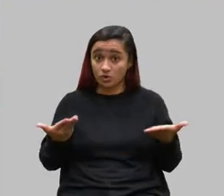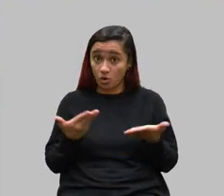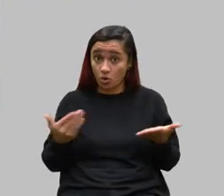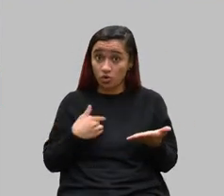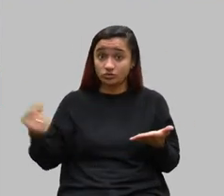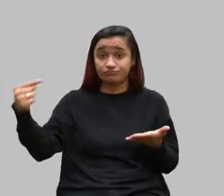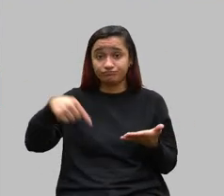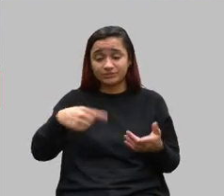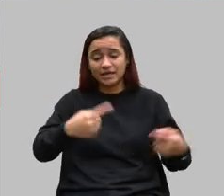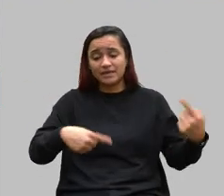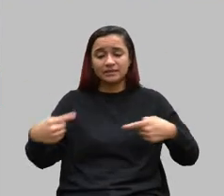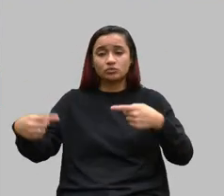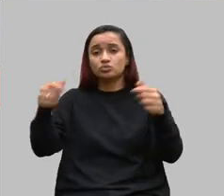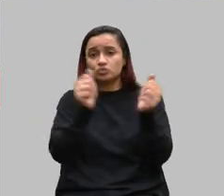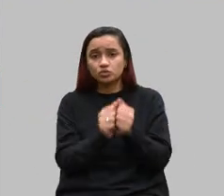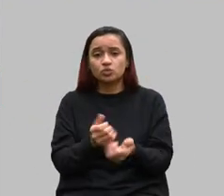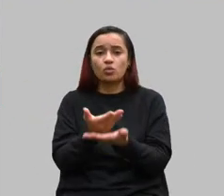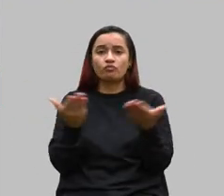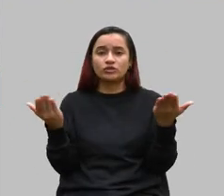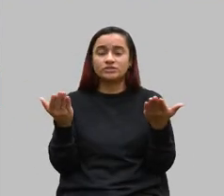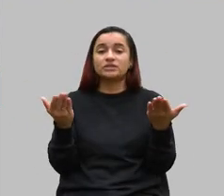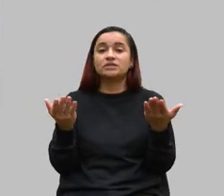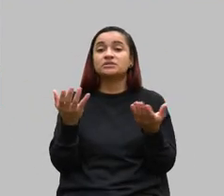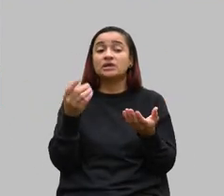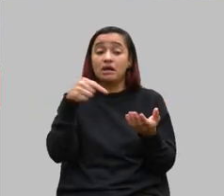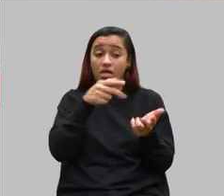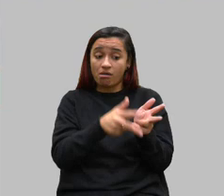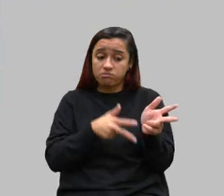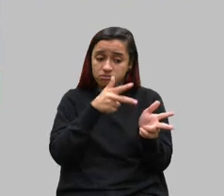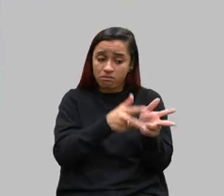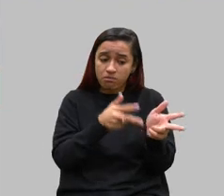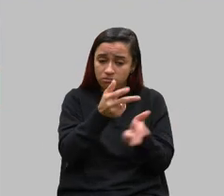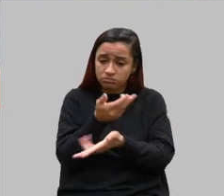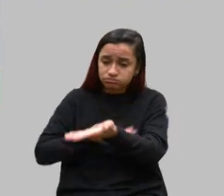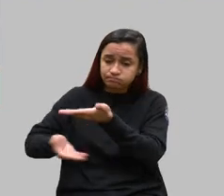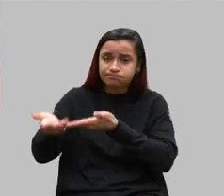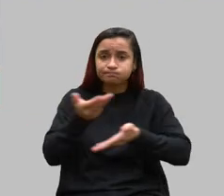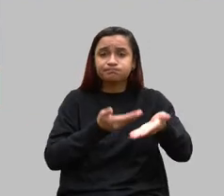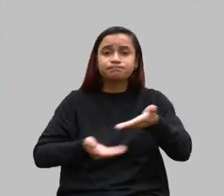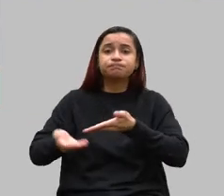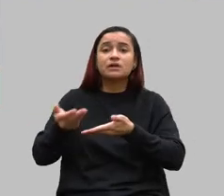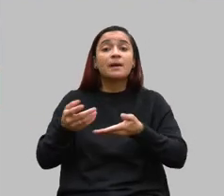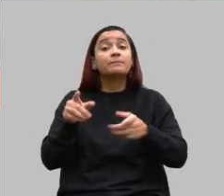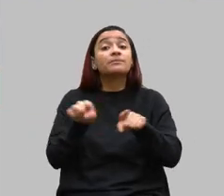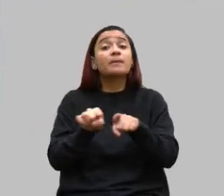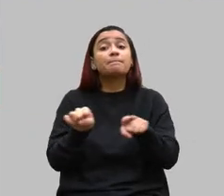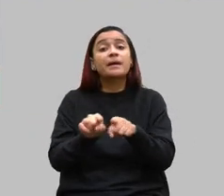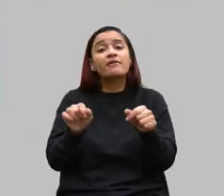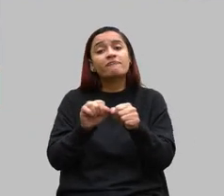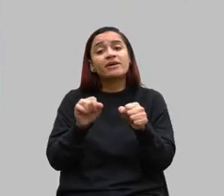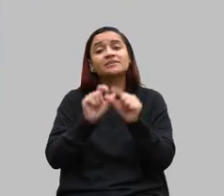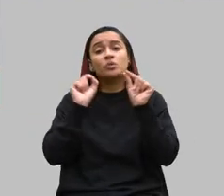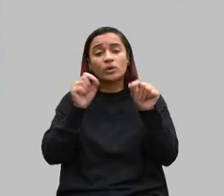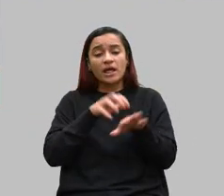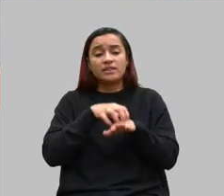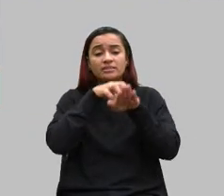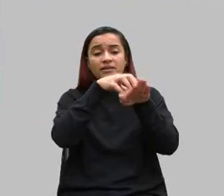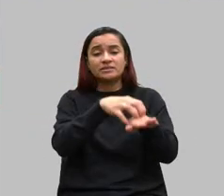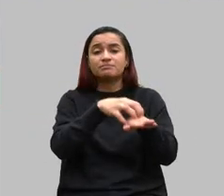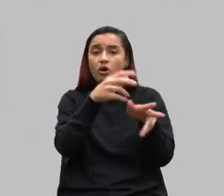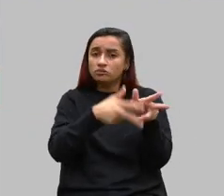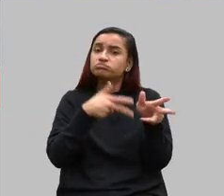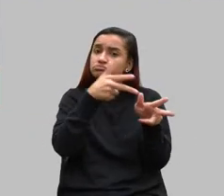vocês o compartilhamento da linha férrea para fazermos também transporte público de passageiros sobre